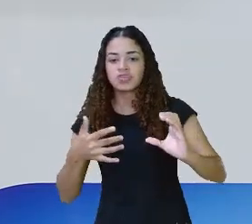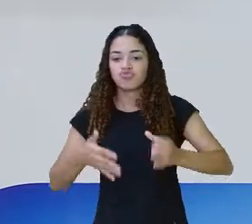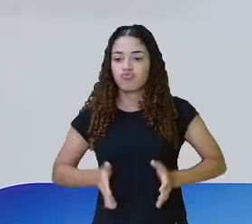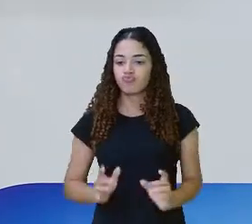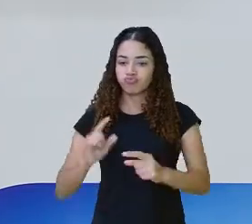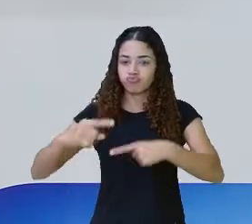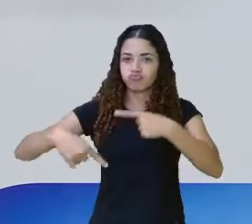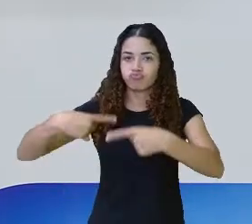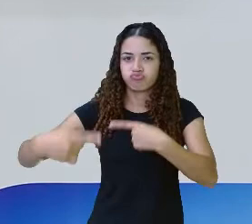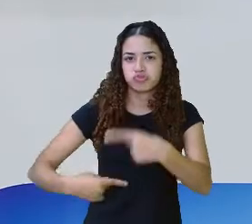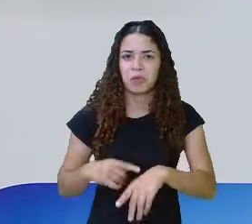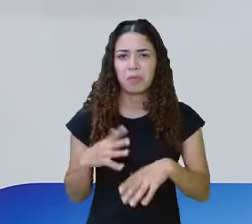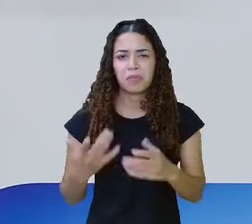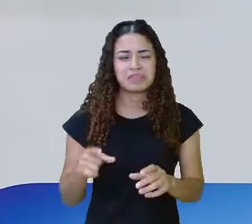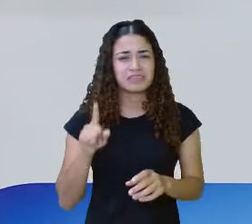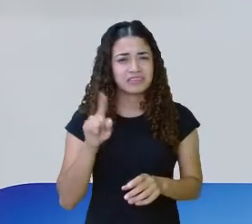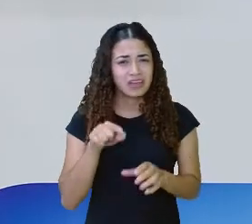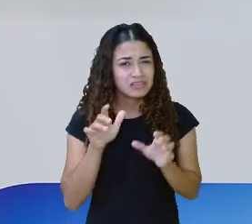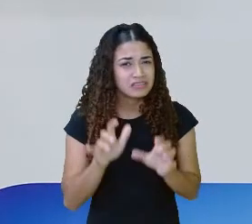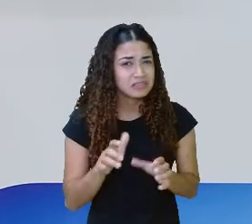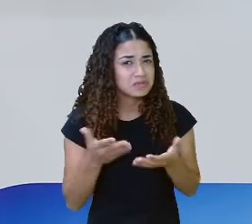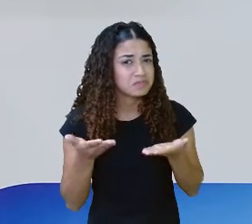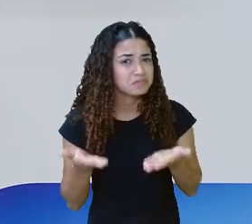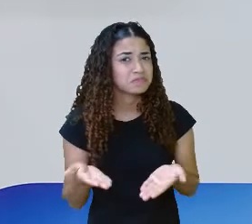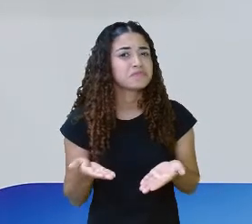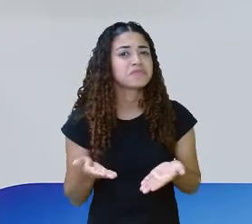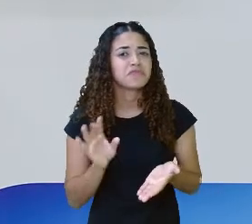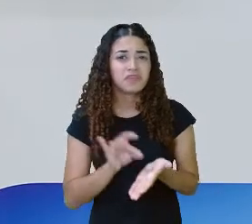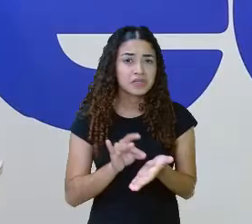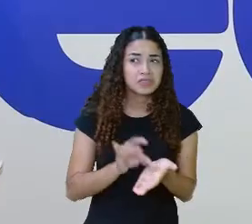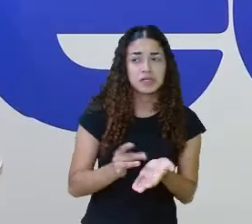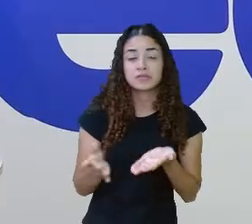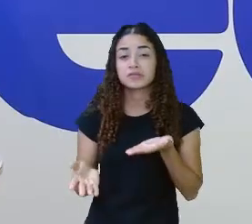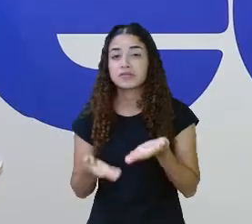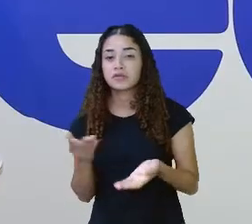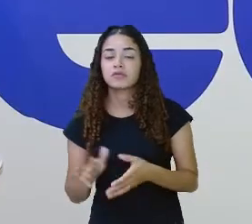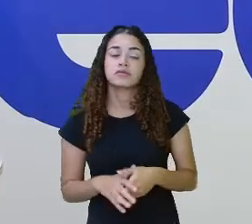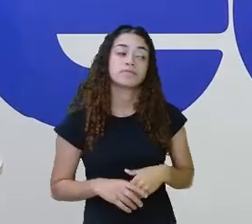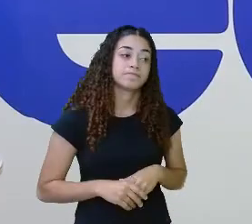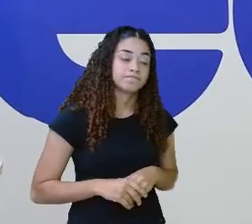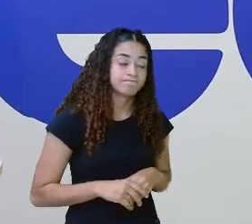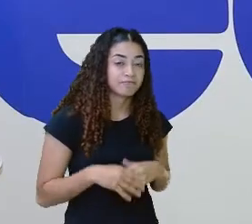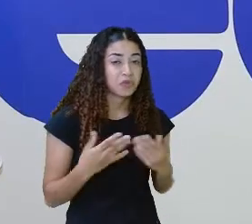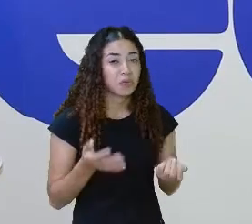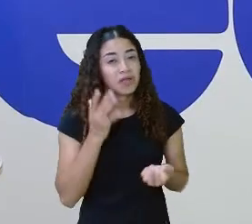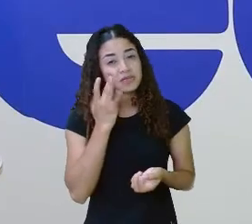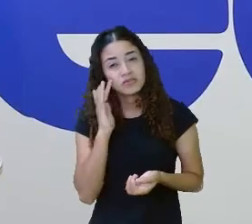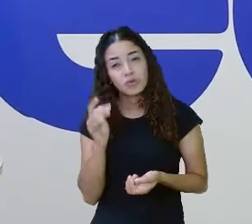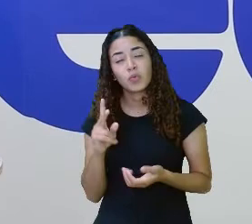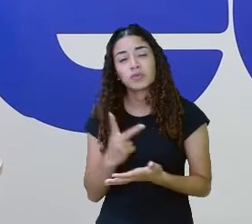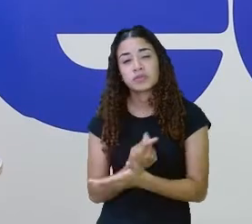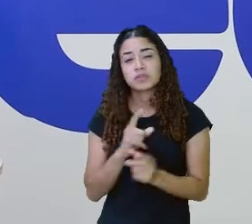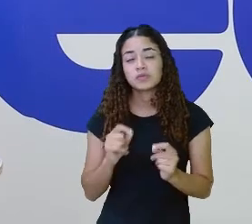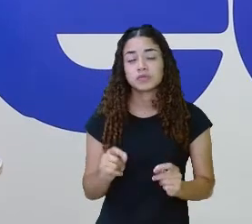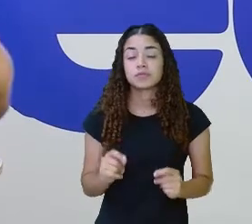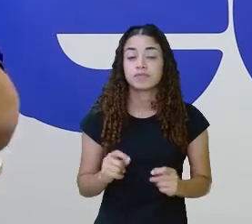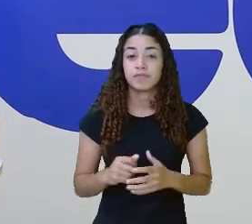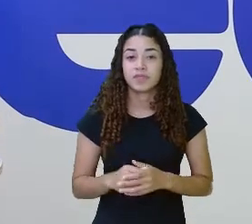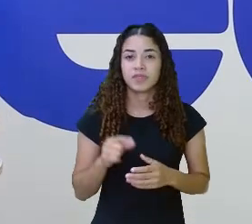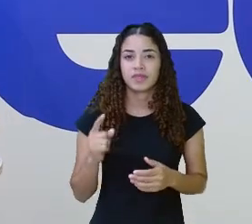frente. Mas será que é assim que acontece, professora? Eu acho que o que aconteceu com o Lamarck é que